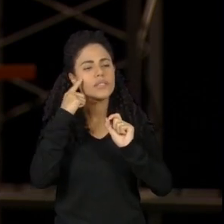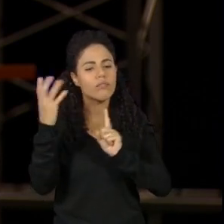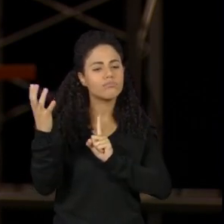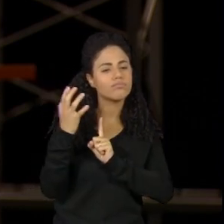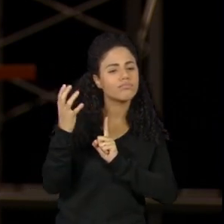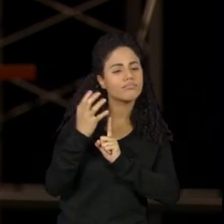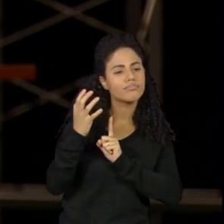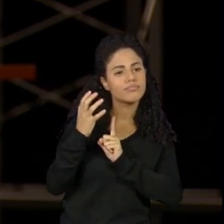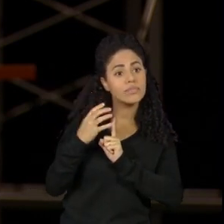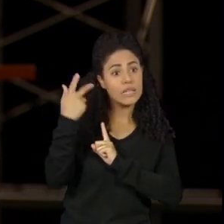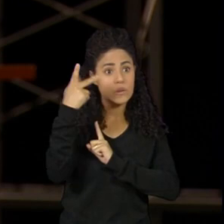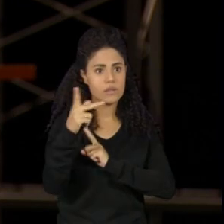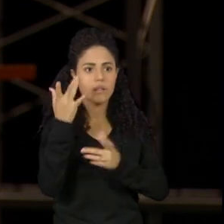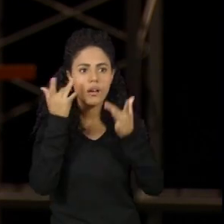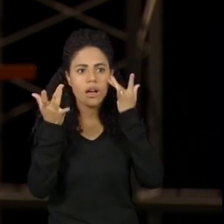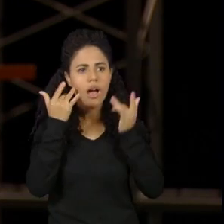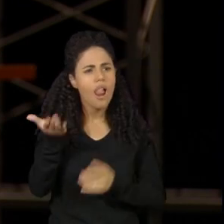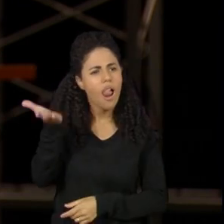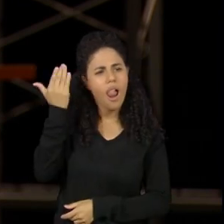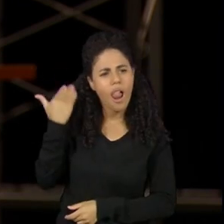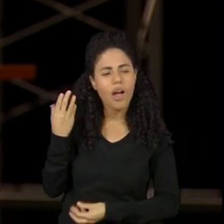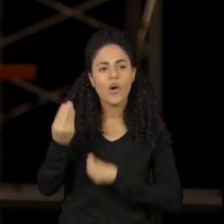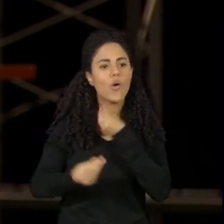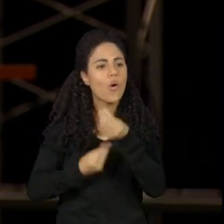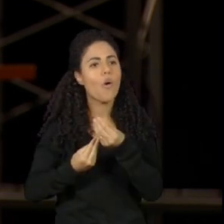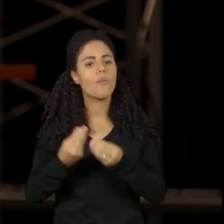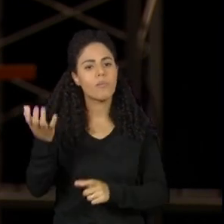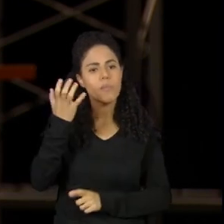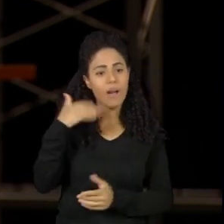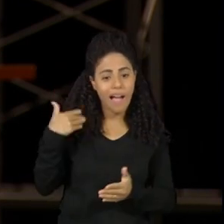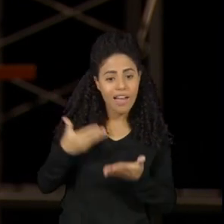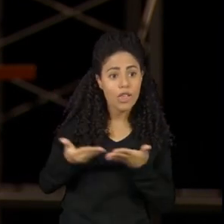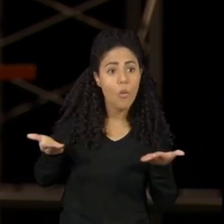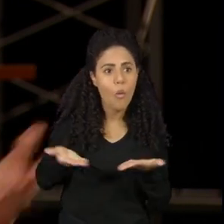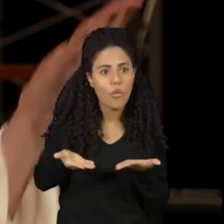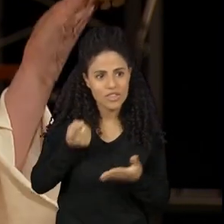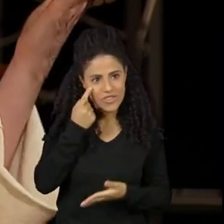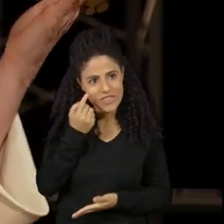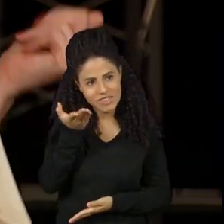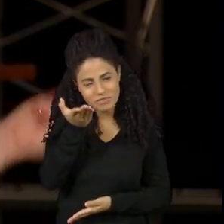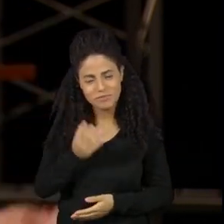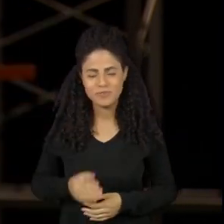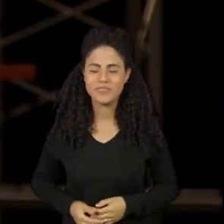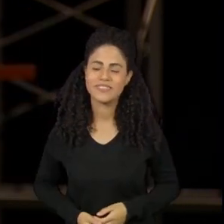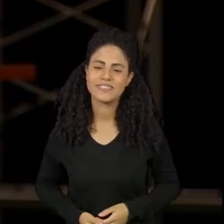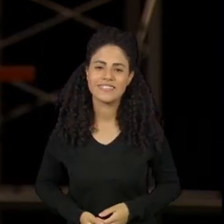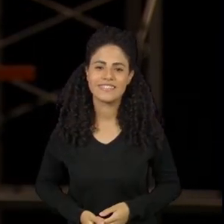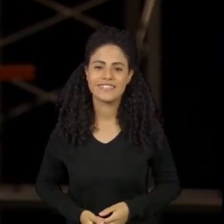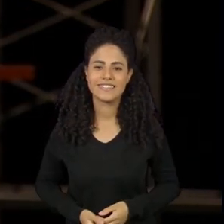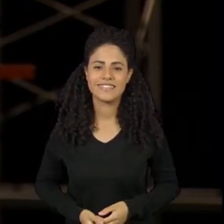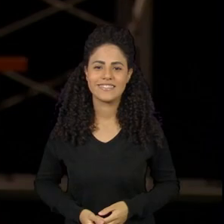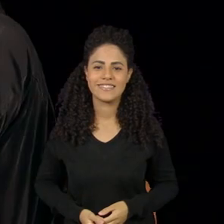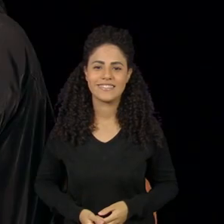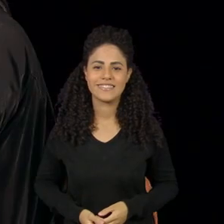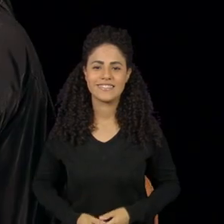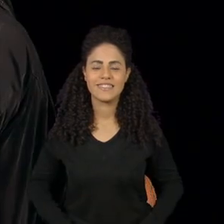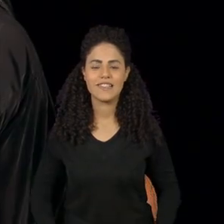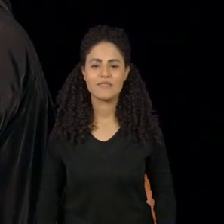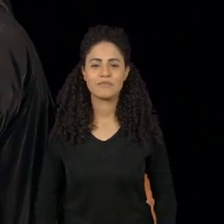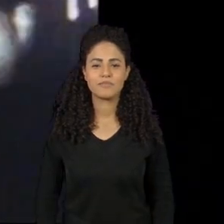que inspirava o teu teatro naquela época e que continua inspirando até hoje. Vamos dar uma olhada? Claro.